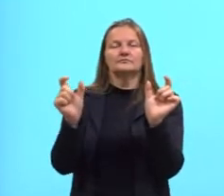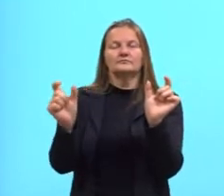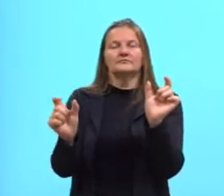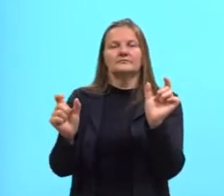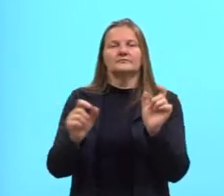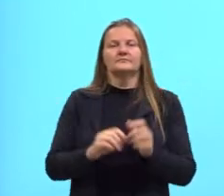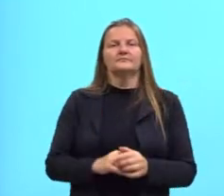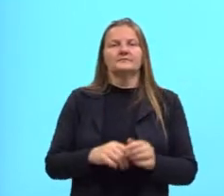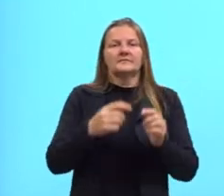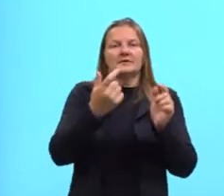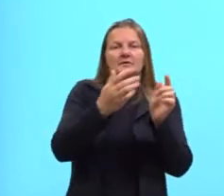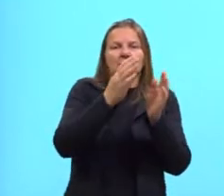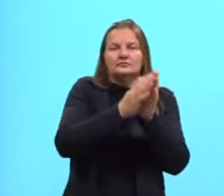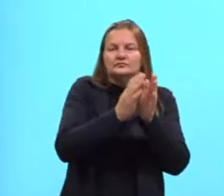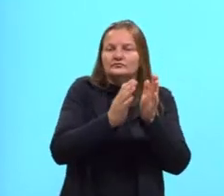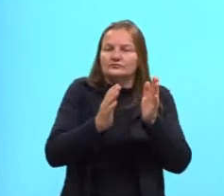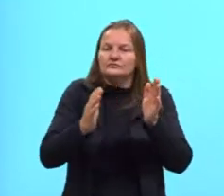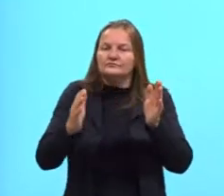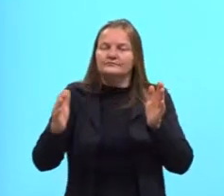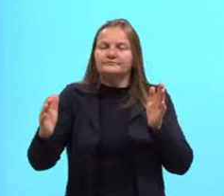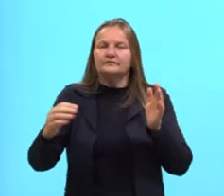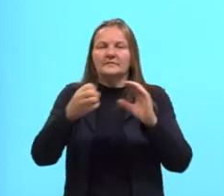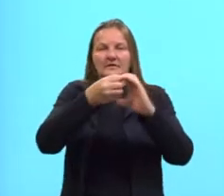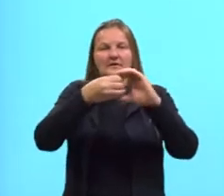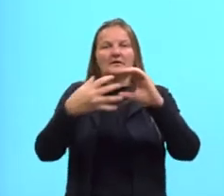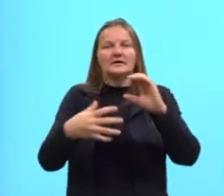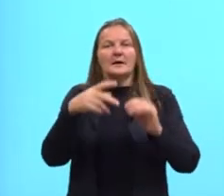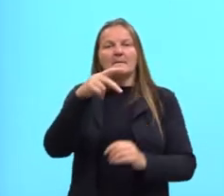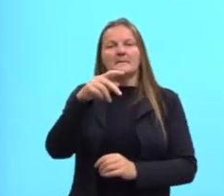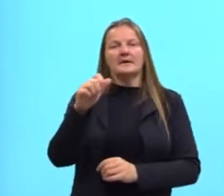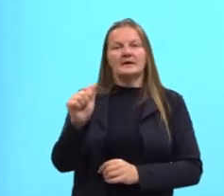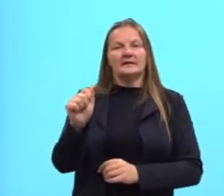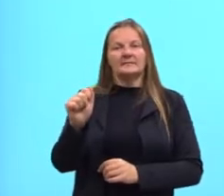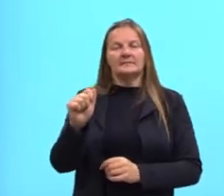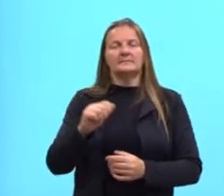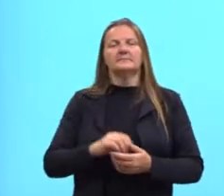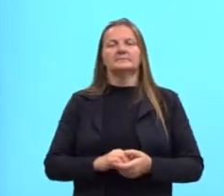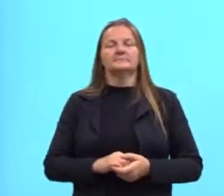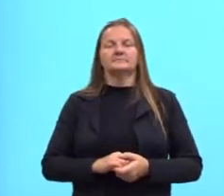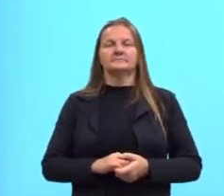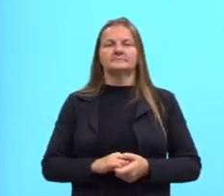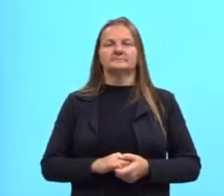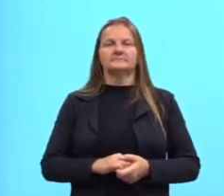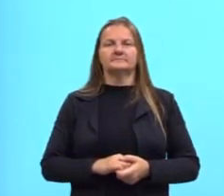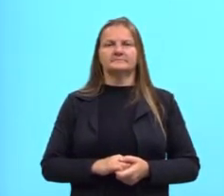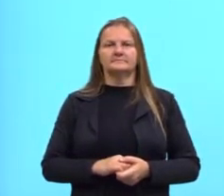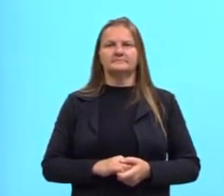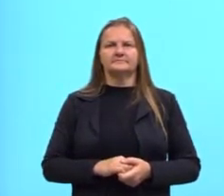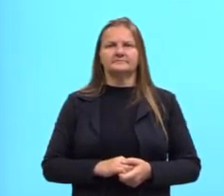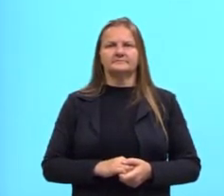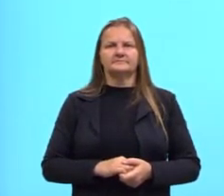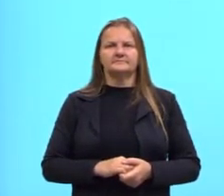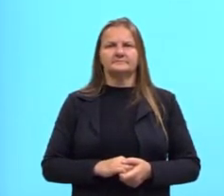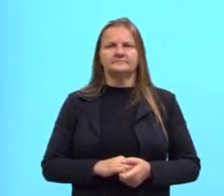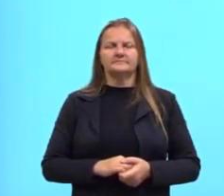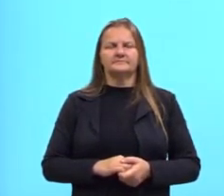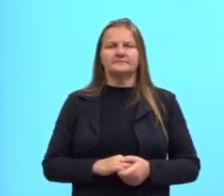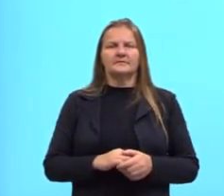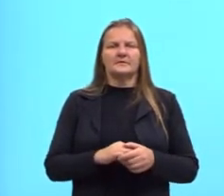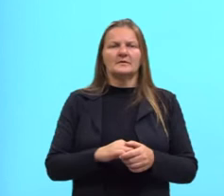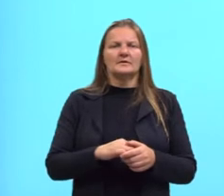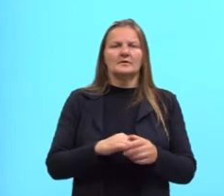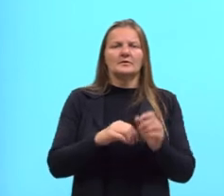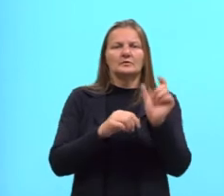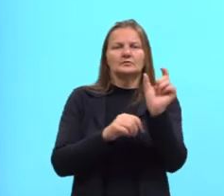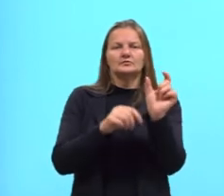que essa sequência ela pode ser classificada como uma pá uma progressão aritmética onde os termos ali